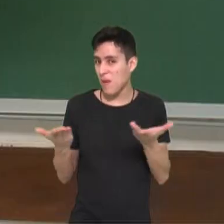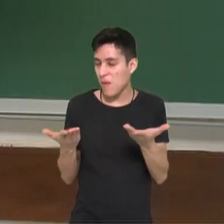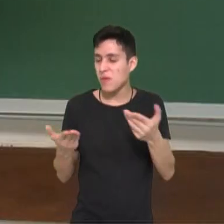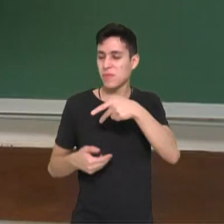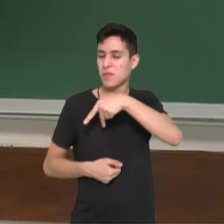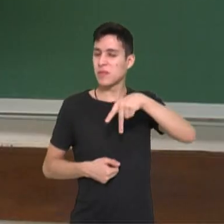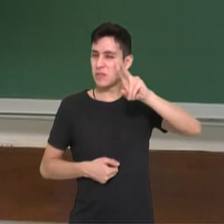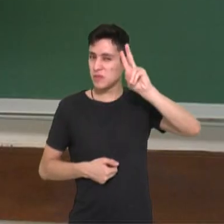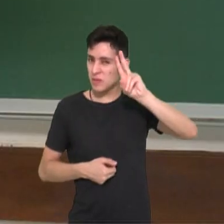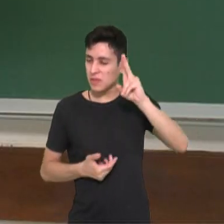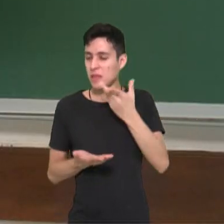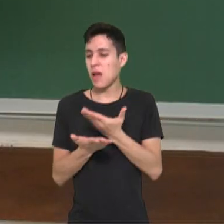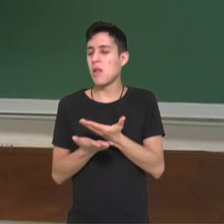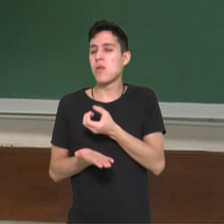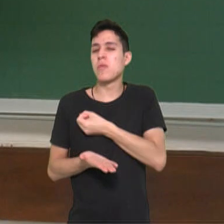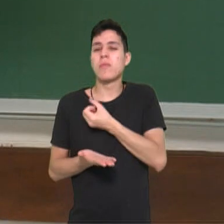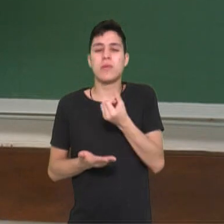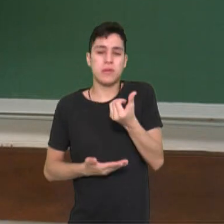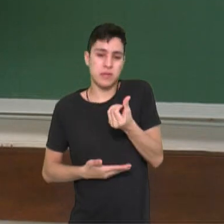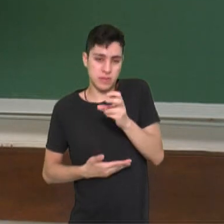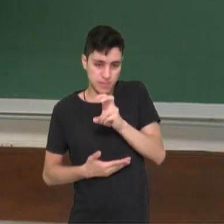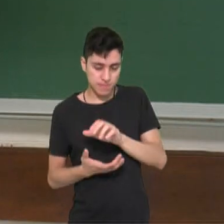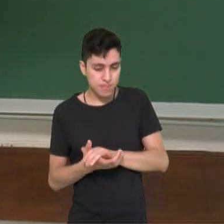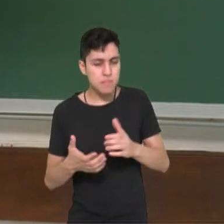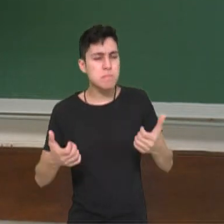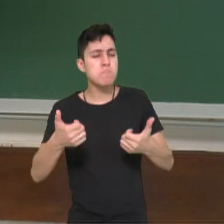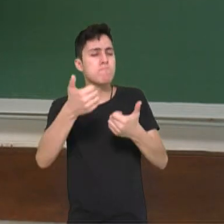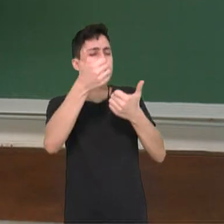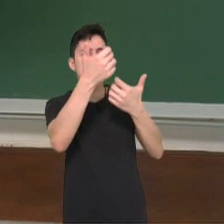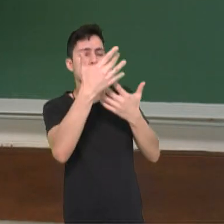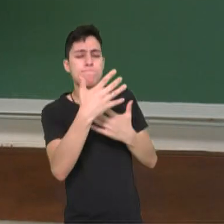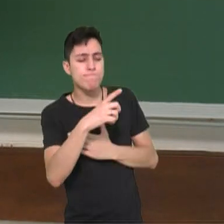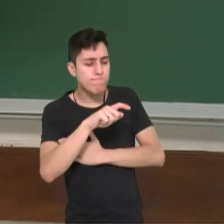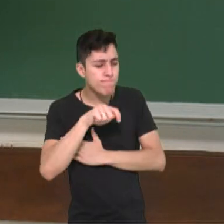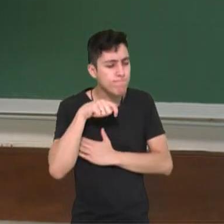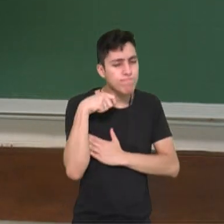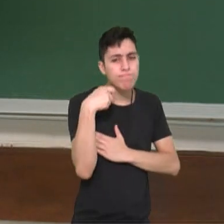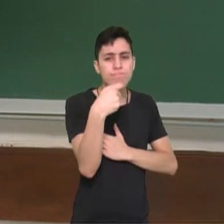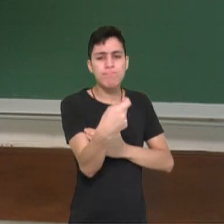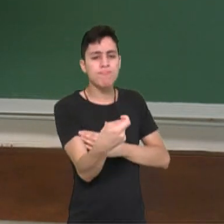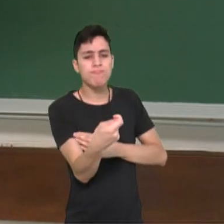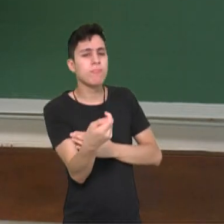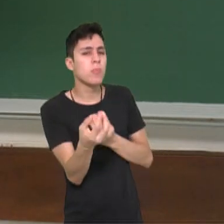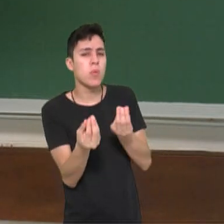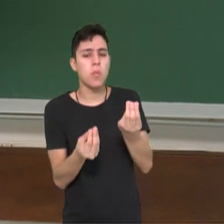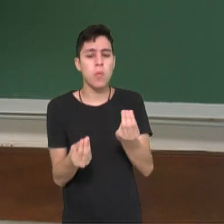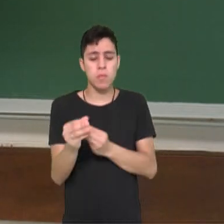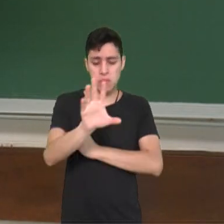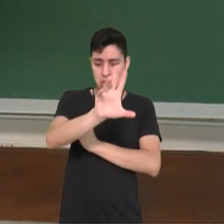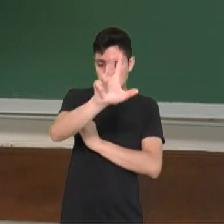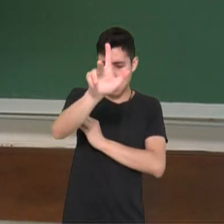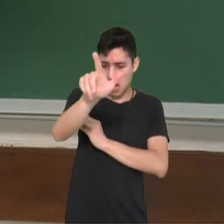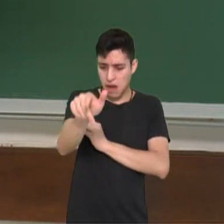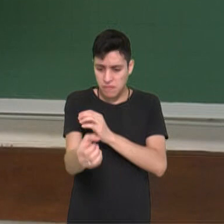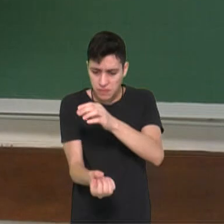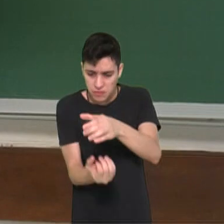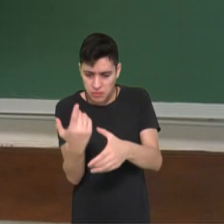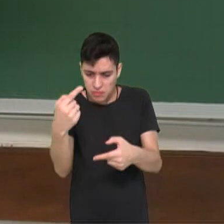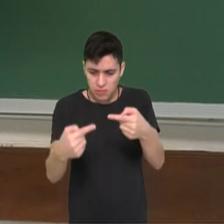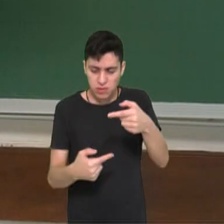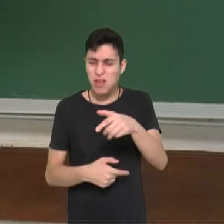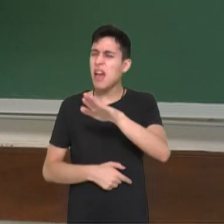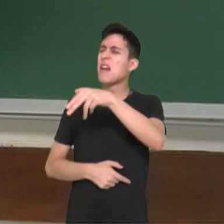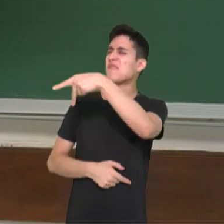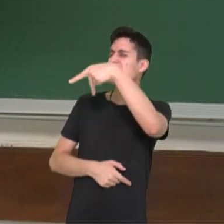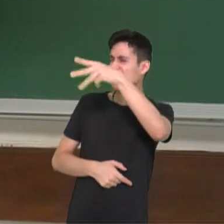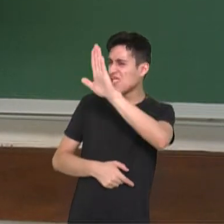a nossa aula número 65. A gente vai falar sobre as formações políticas africanas. Ei, mas a gente já não teve esse